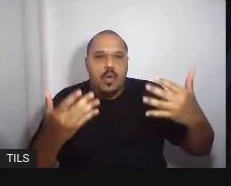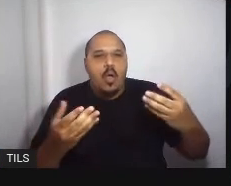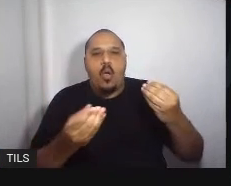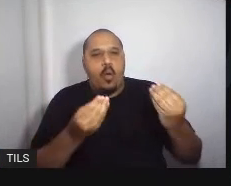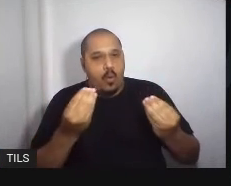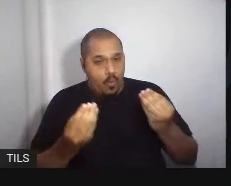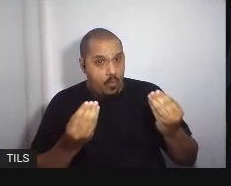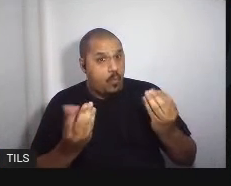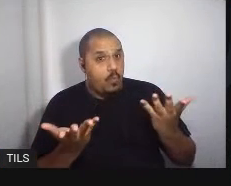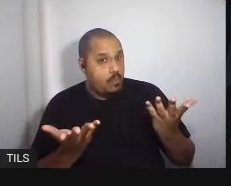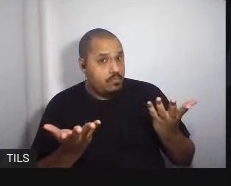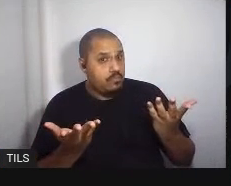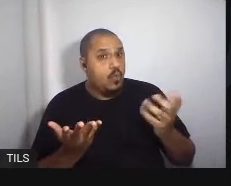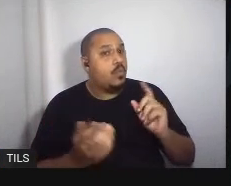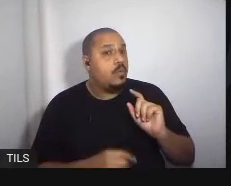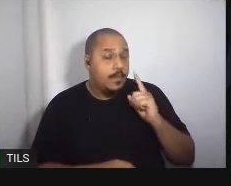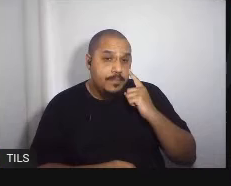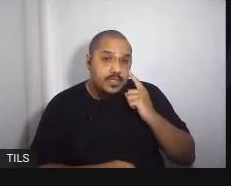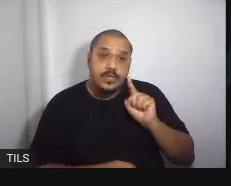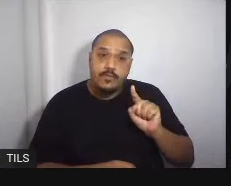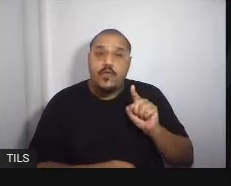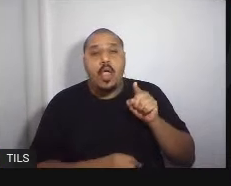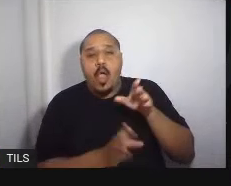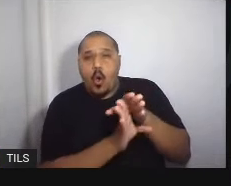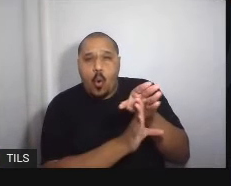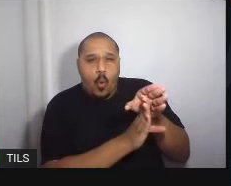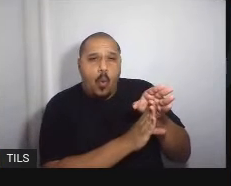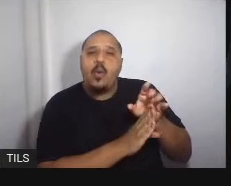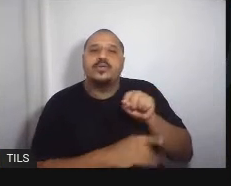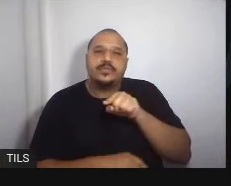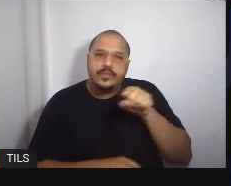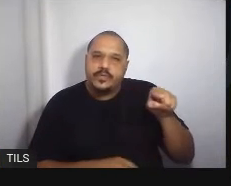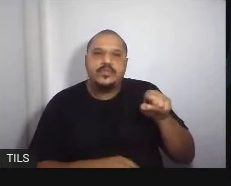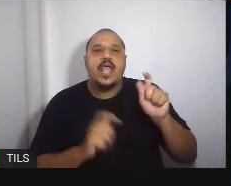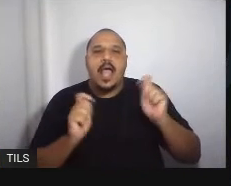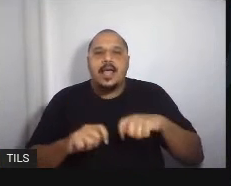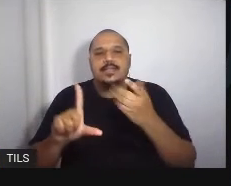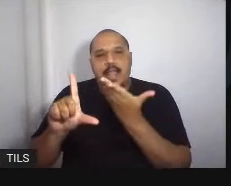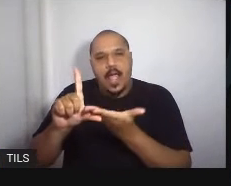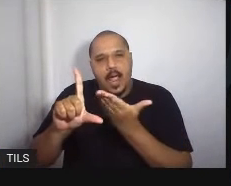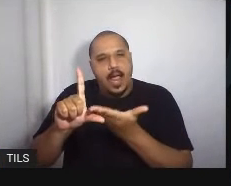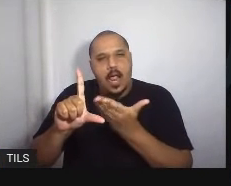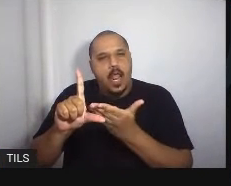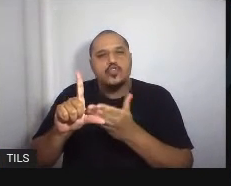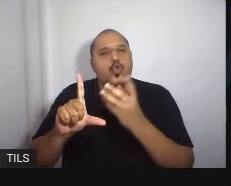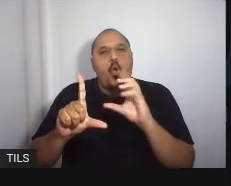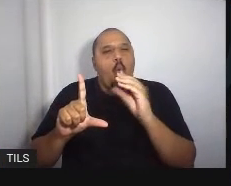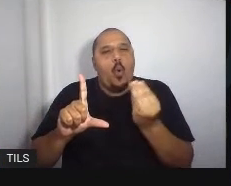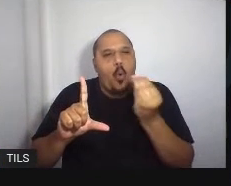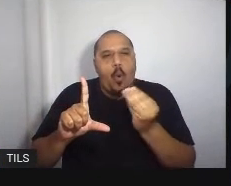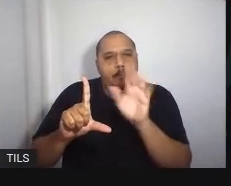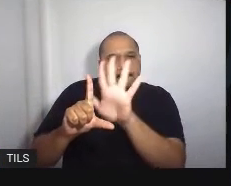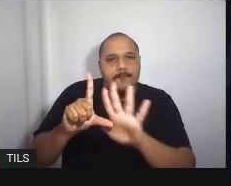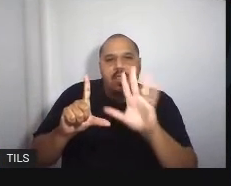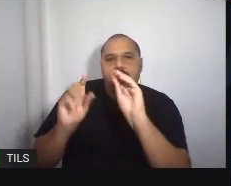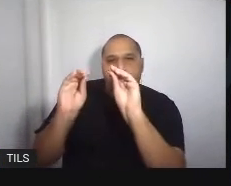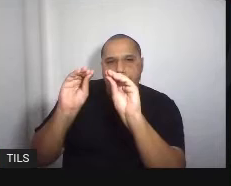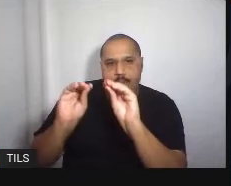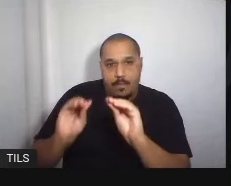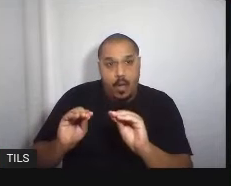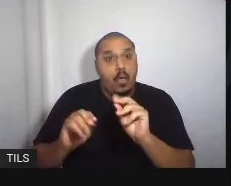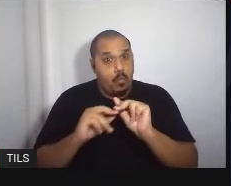nós vamos mostrar uma sugestão de montagem da sala do Classroom para a primeira etapa. Lembrando que isso é só uma sugestão, então as